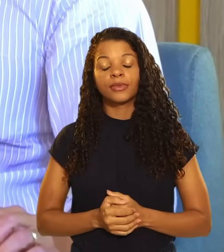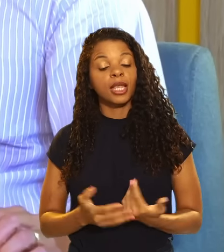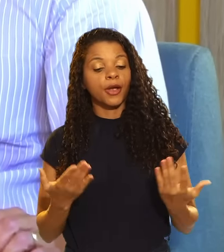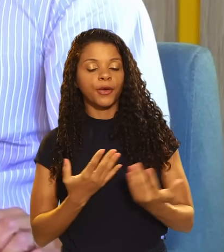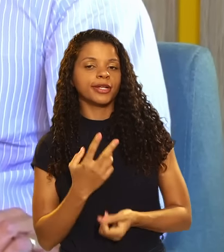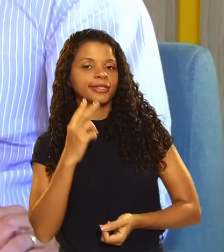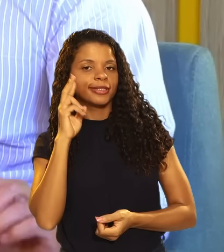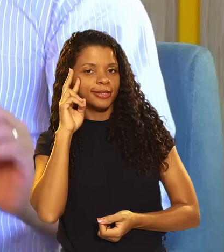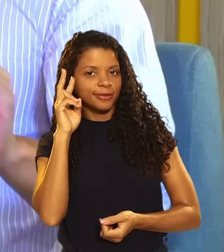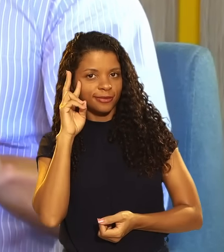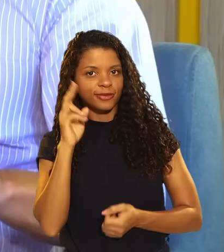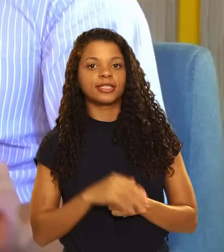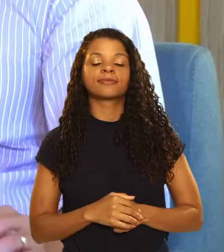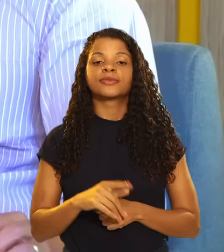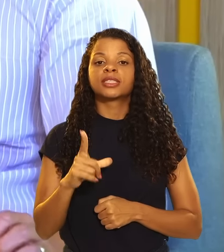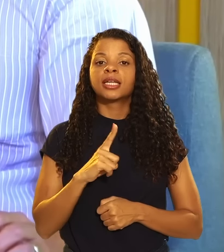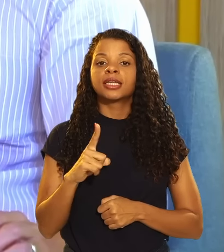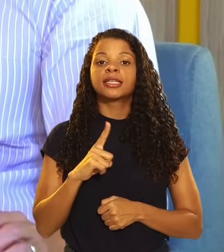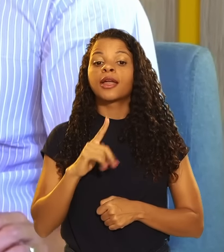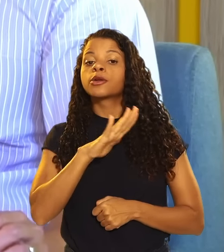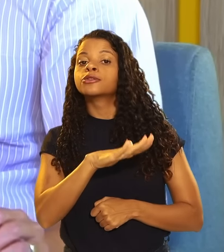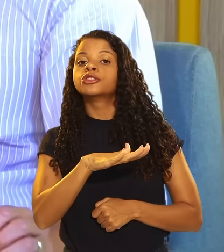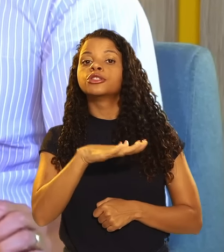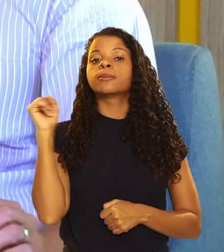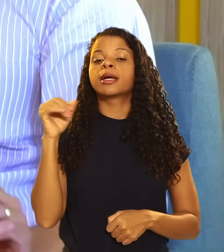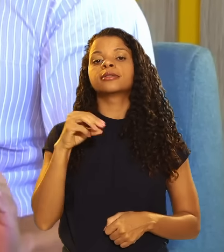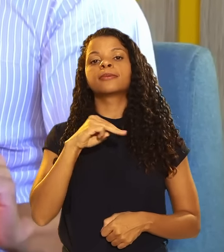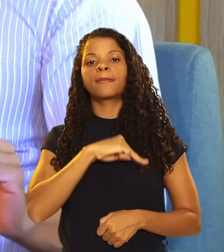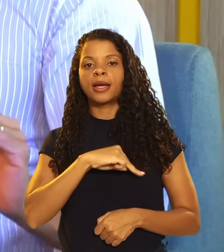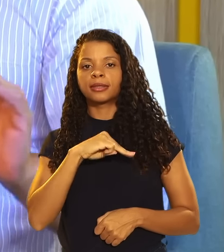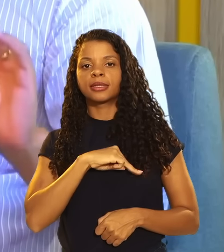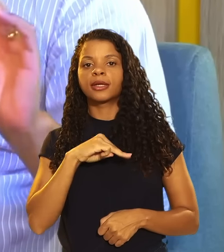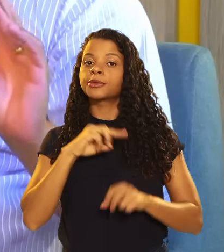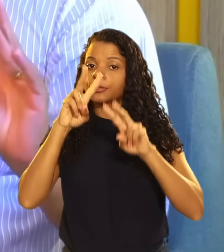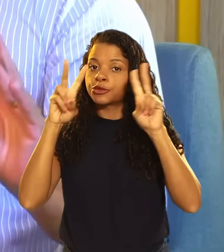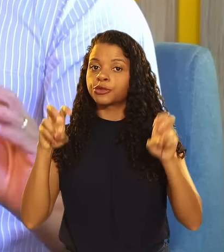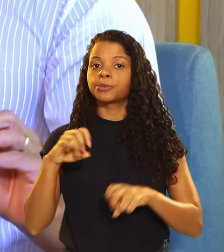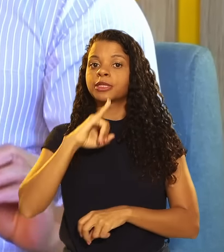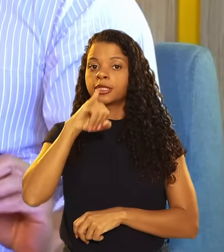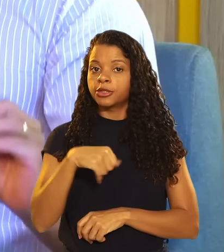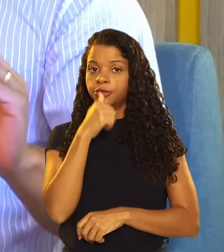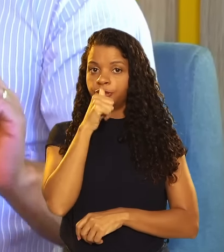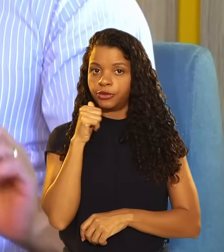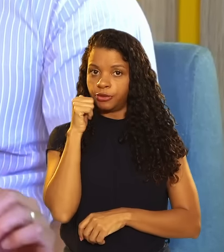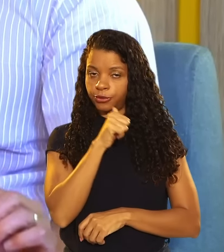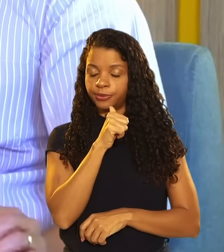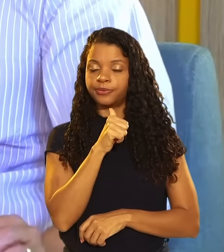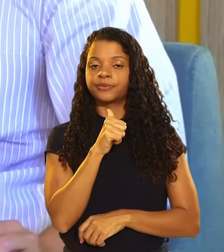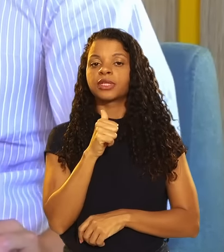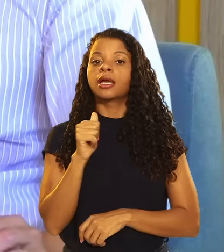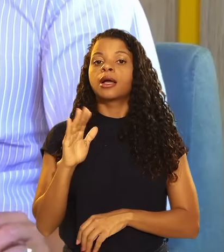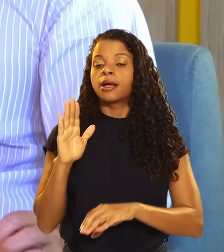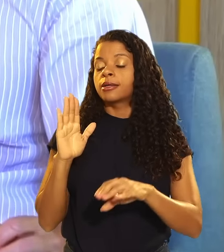de Levi e a questão do jejum. E aí nós lemos aqui no Evangelho de Marcos, especialmente no versículo 13 a